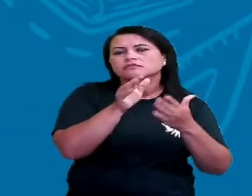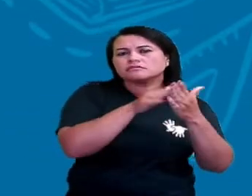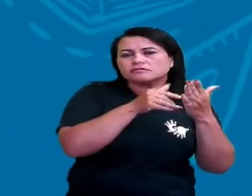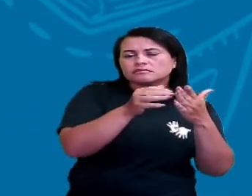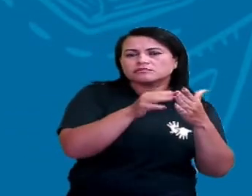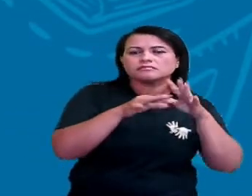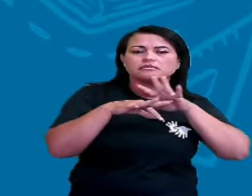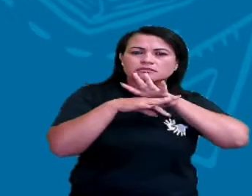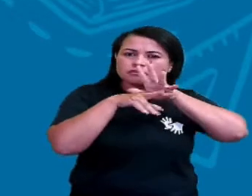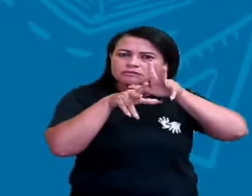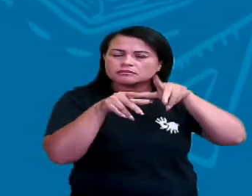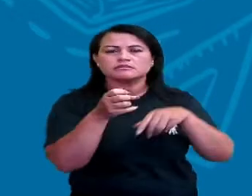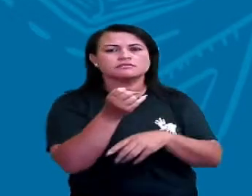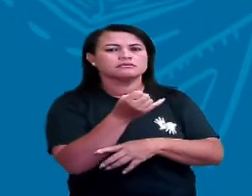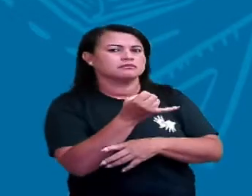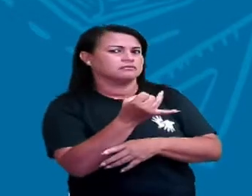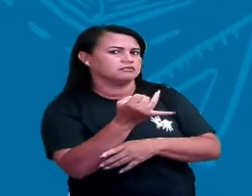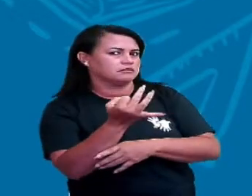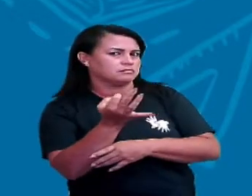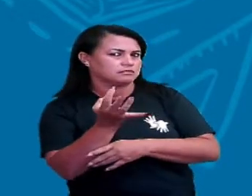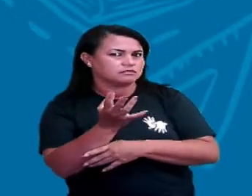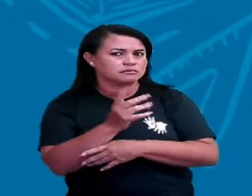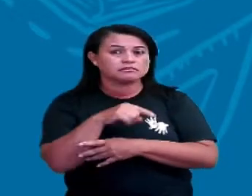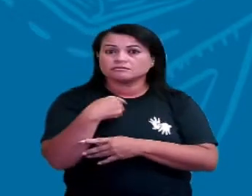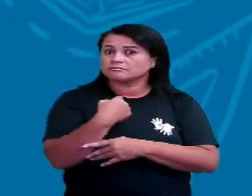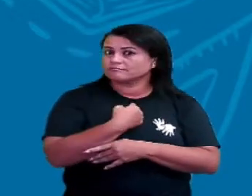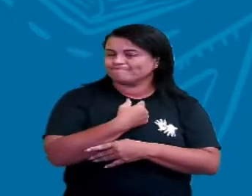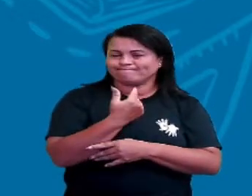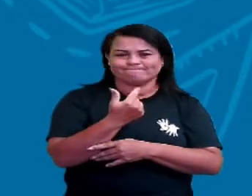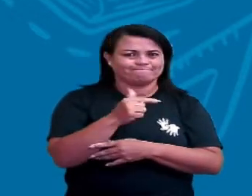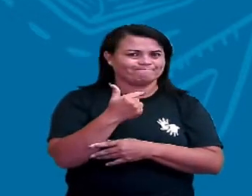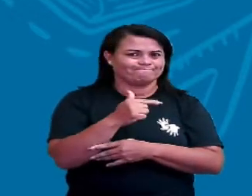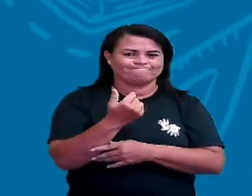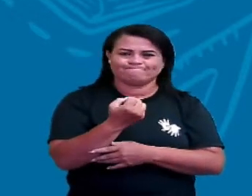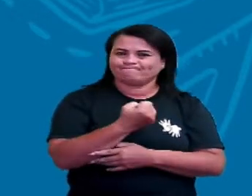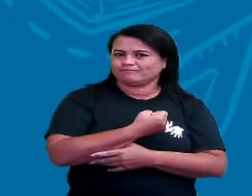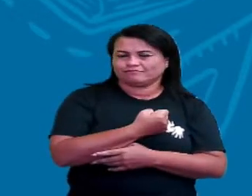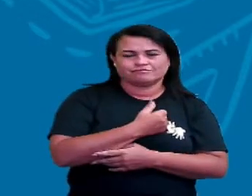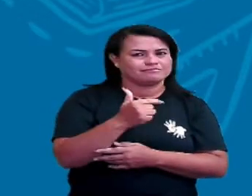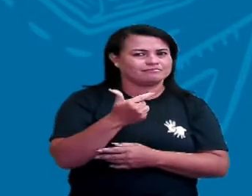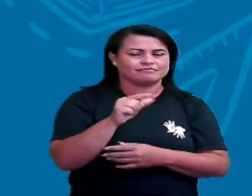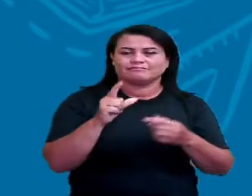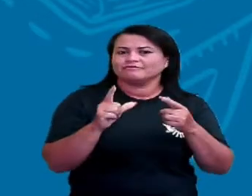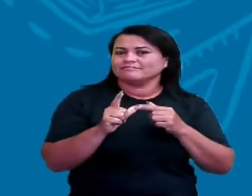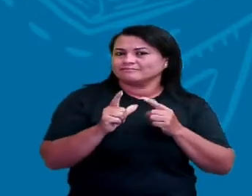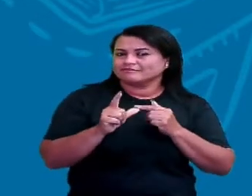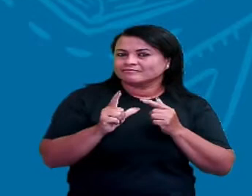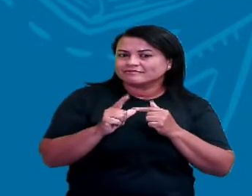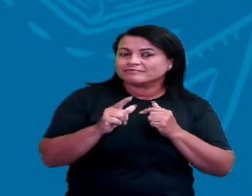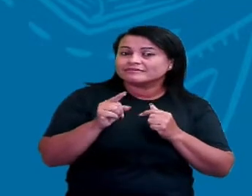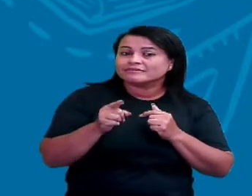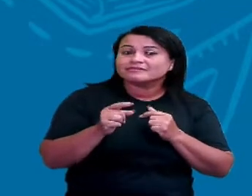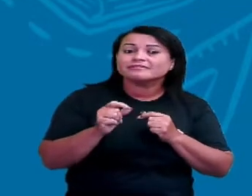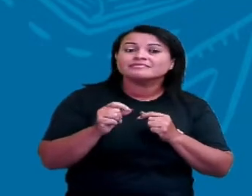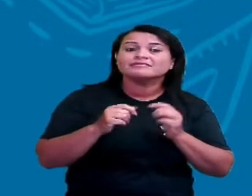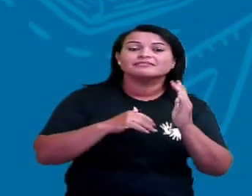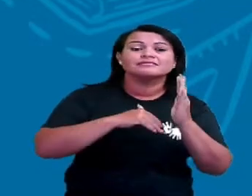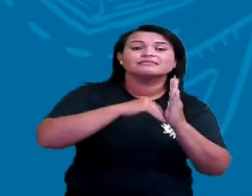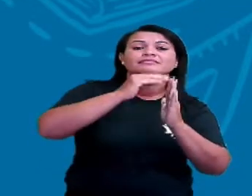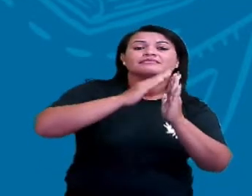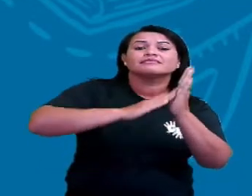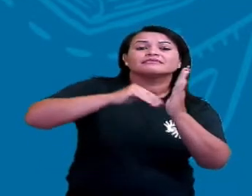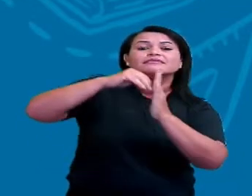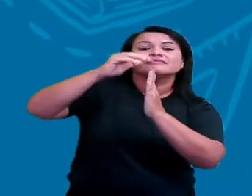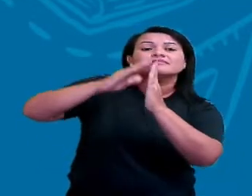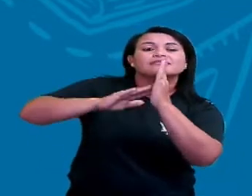as quantidades. Ainda a gente não tinha os números e as letras, né? Eles faziam pinturas,